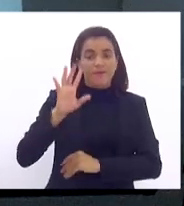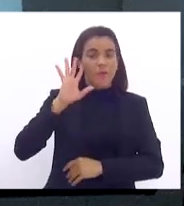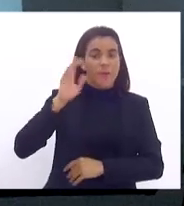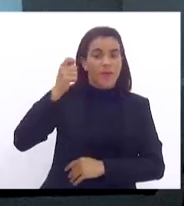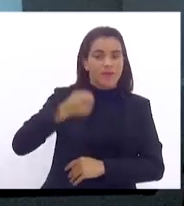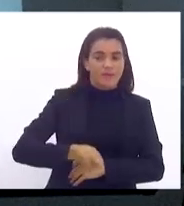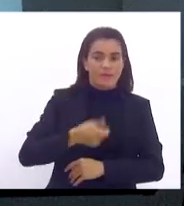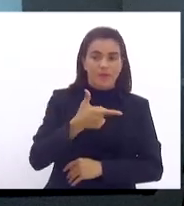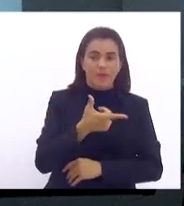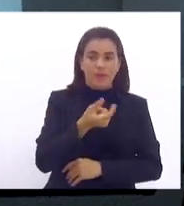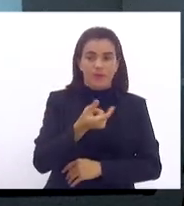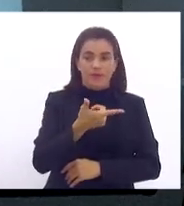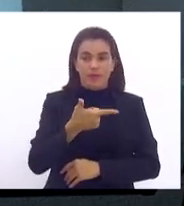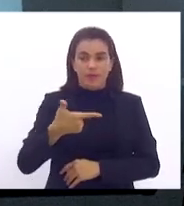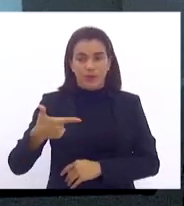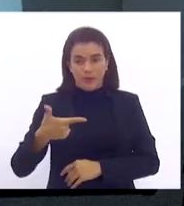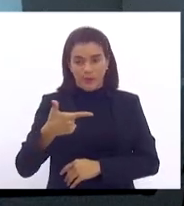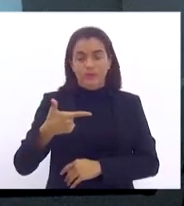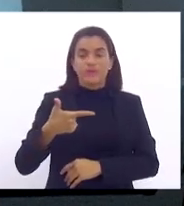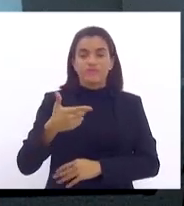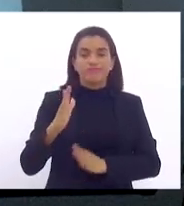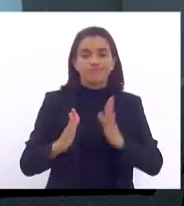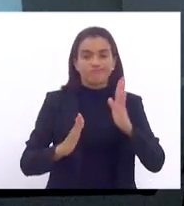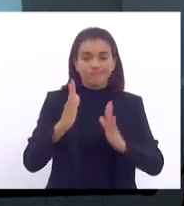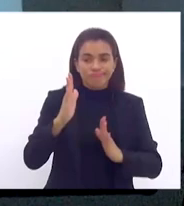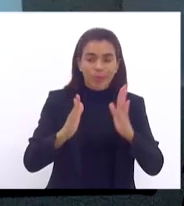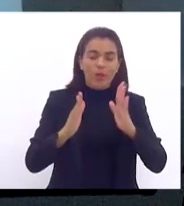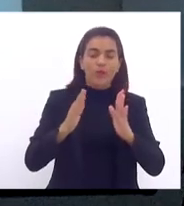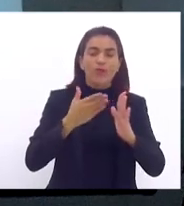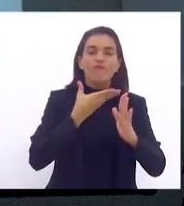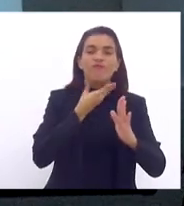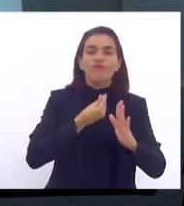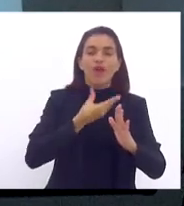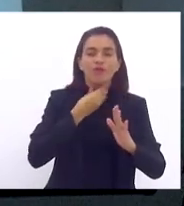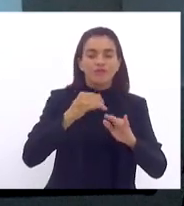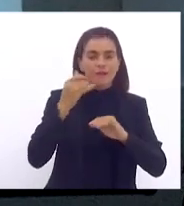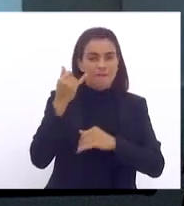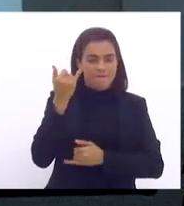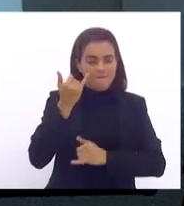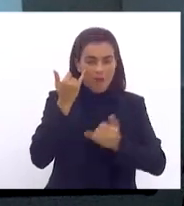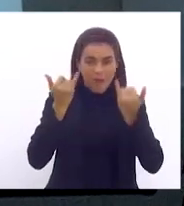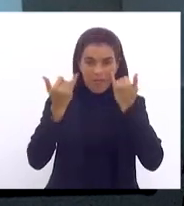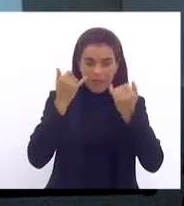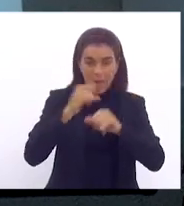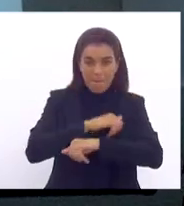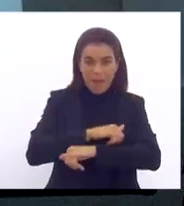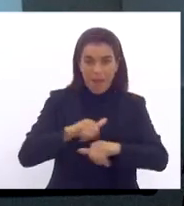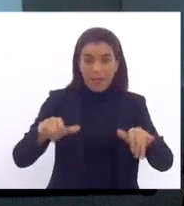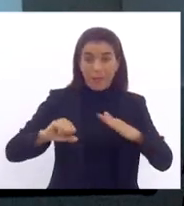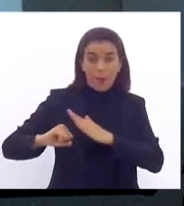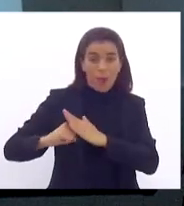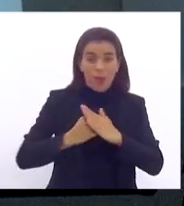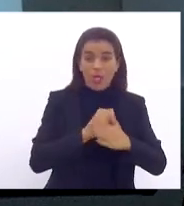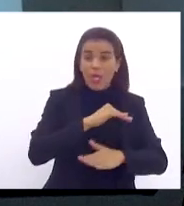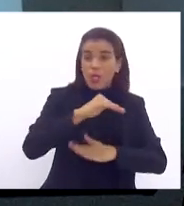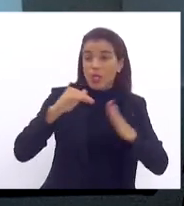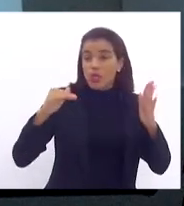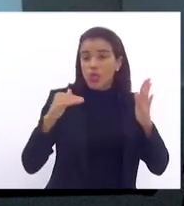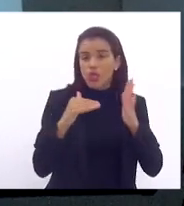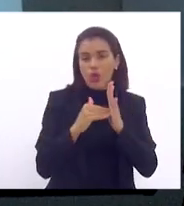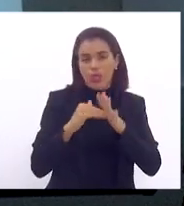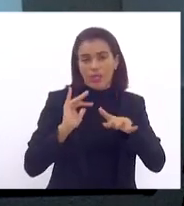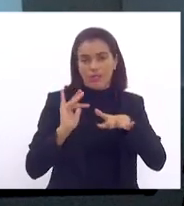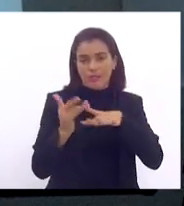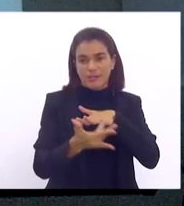tomada em 2022 também no âmbito do inquérito das fake News eh que bloqueia todas as redes sociais do partido da causa